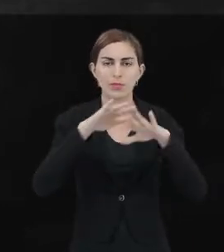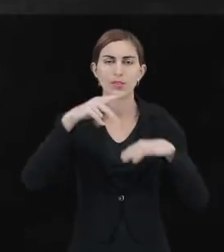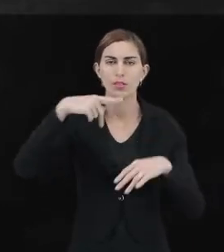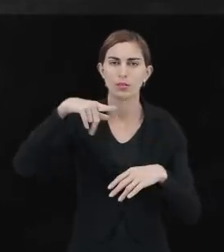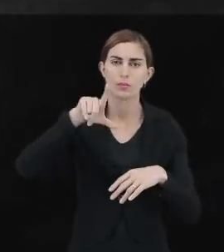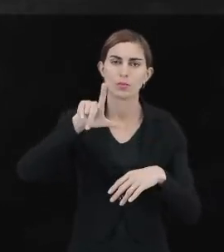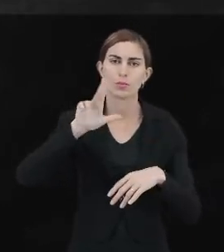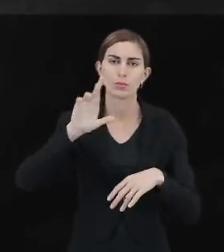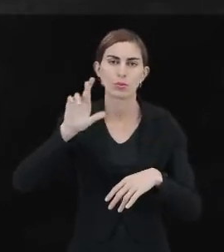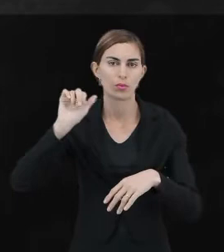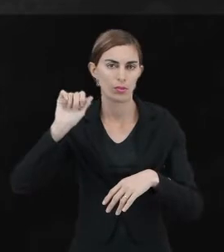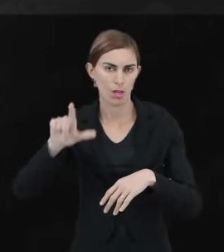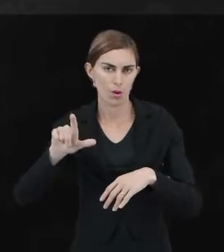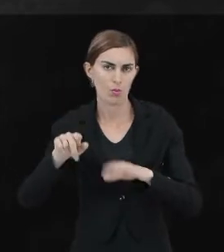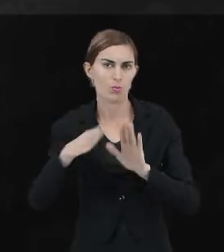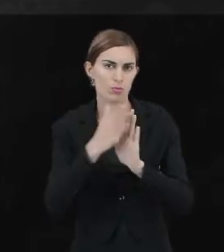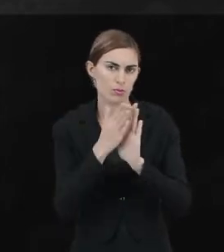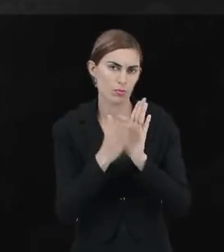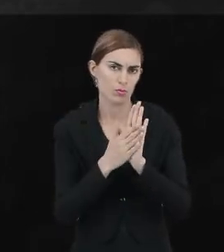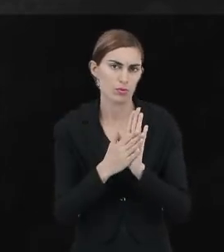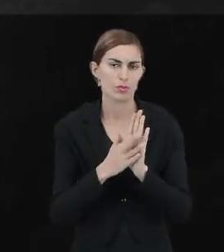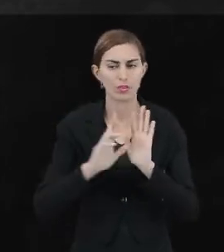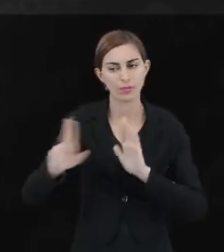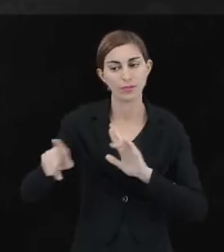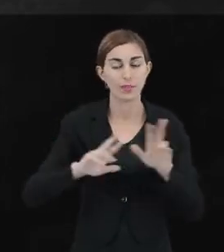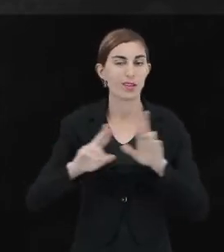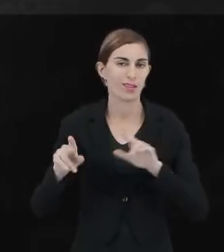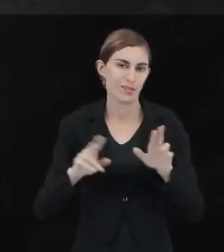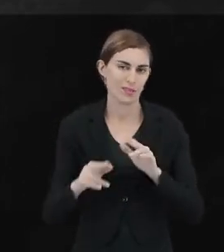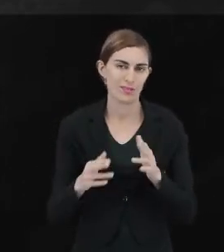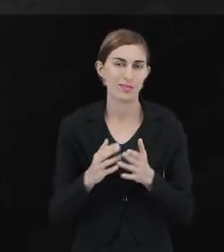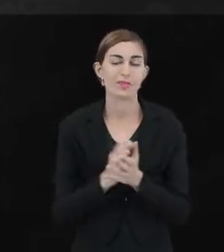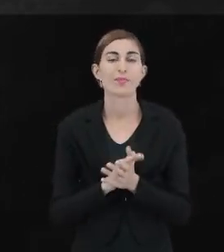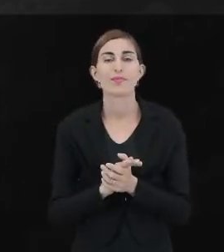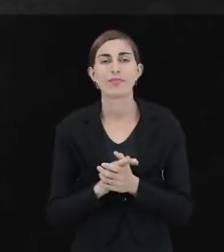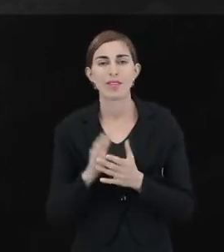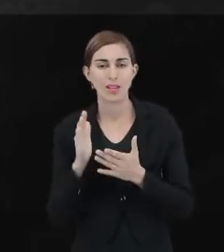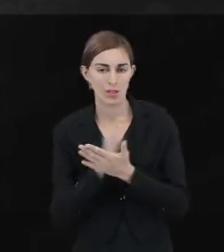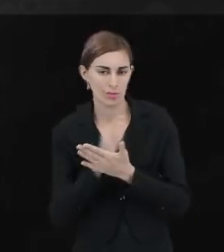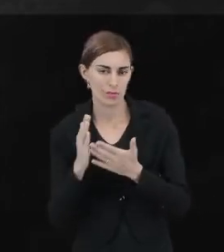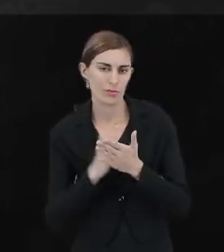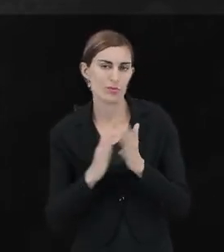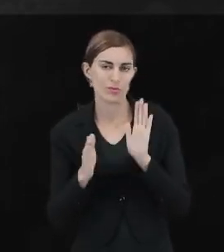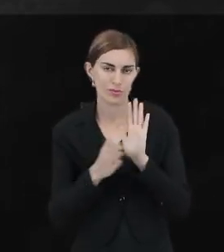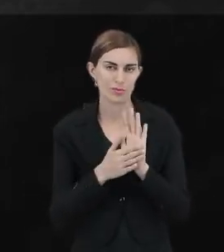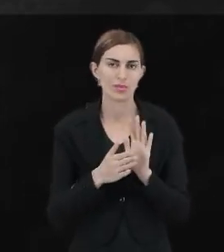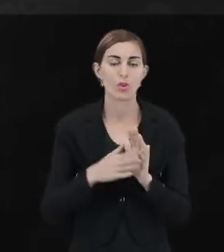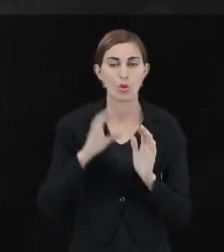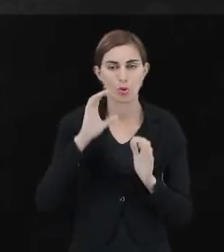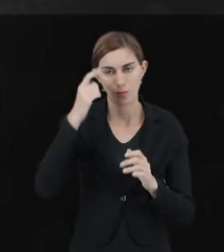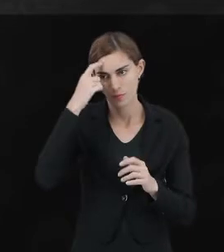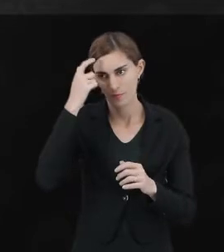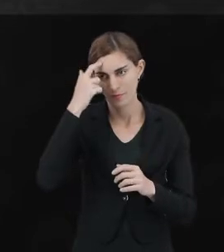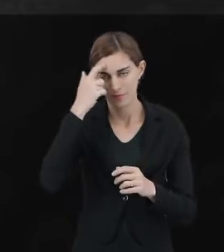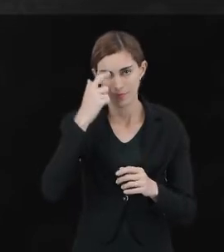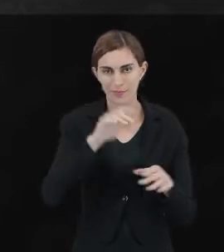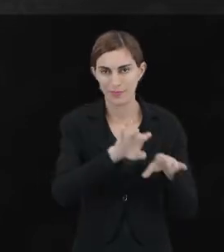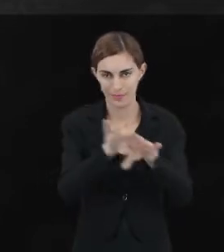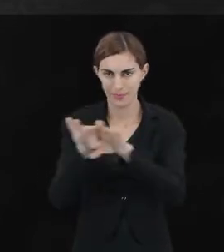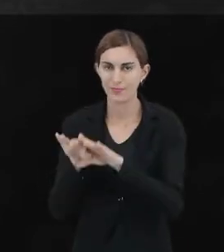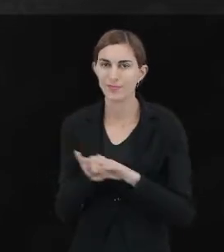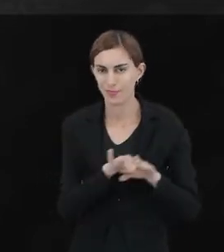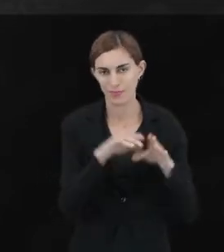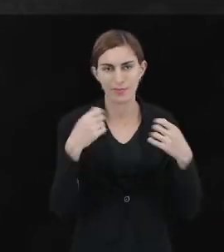é plural. Os propósitos individuais são distintos e a obtenção desse certo consenso, ela